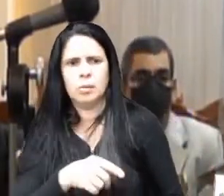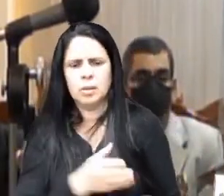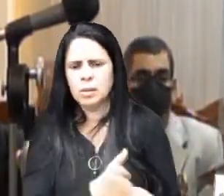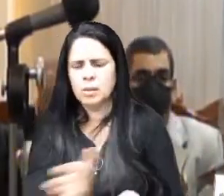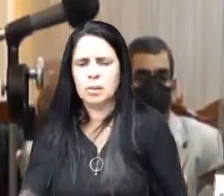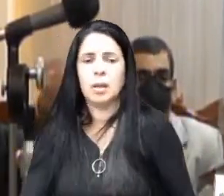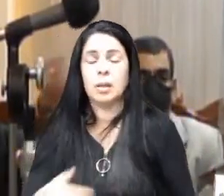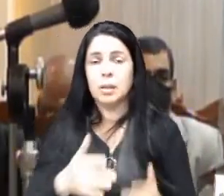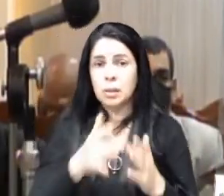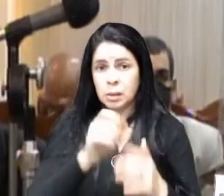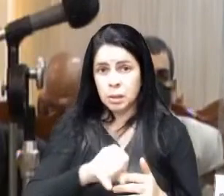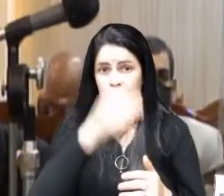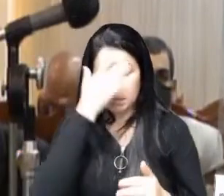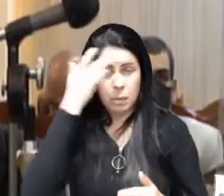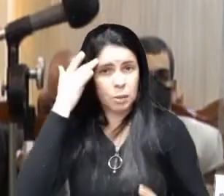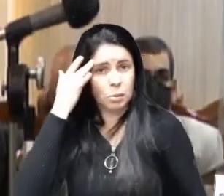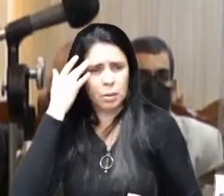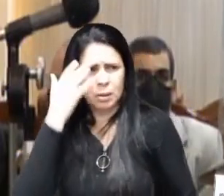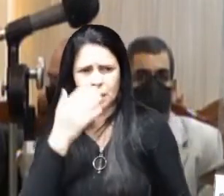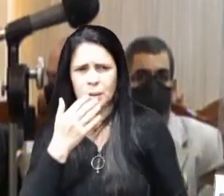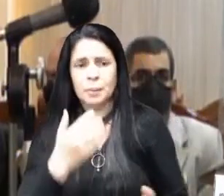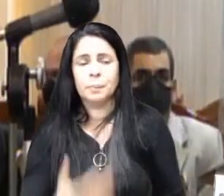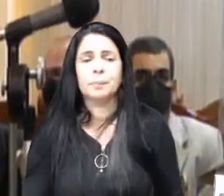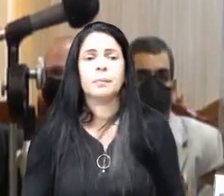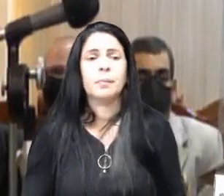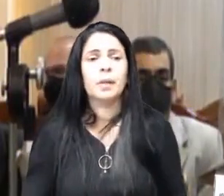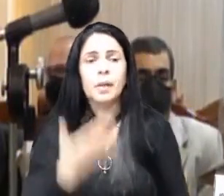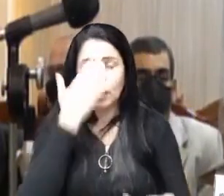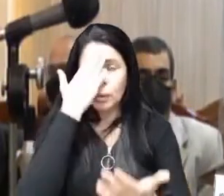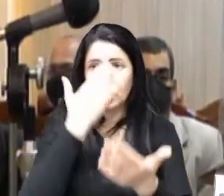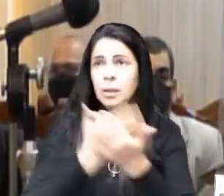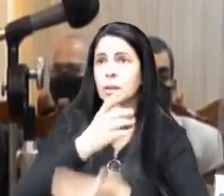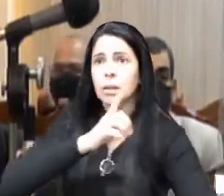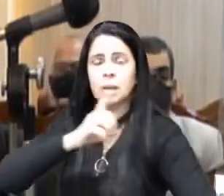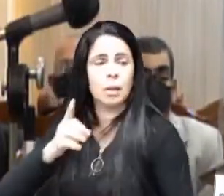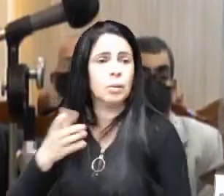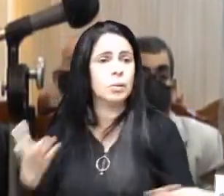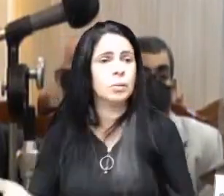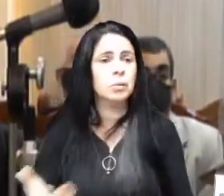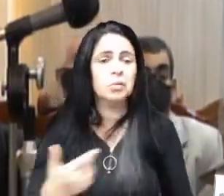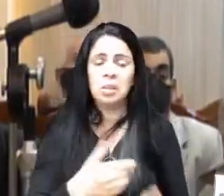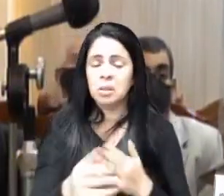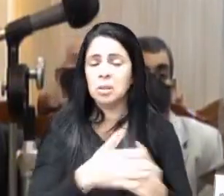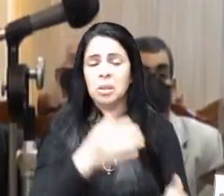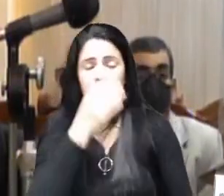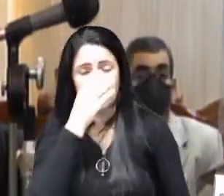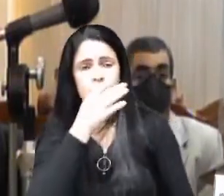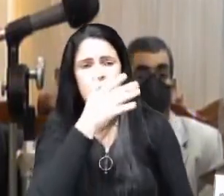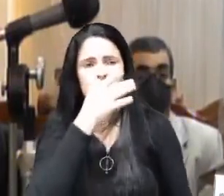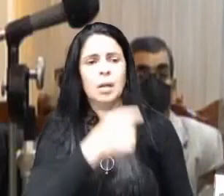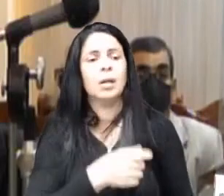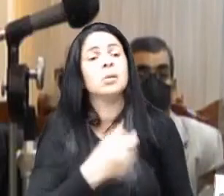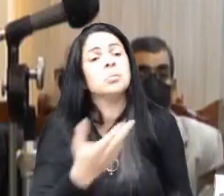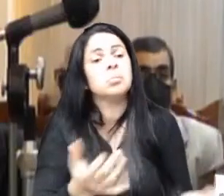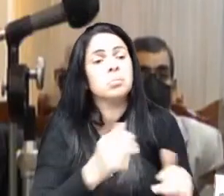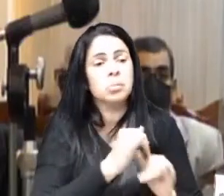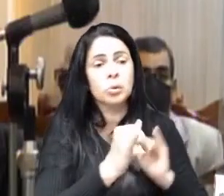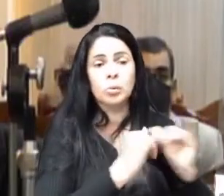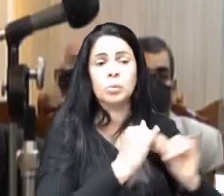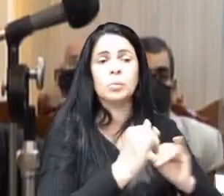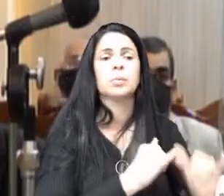vão ficar cada vez mais incrédulas, não vão querer saber de Jesus, não vão querer saber da igreja. Não, eles querem ganhar dinheiro, então eles